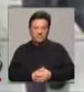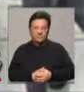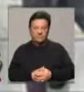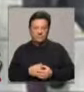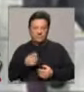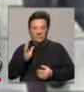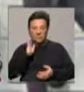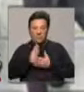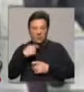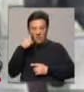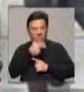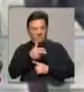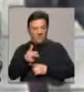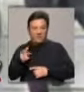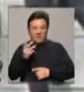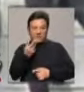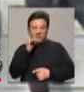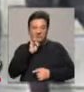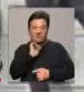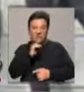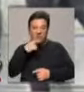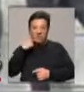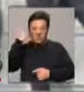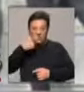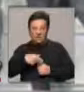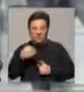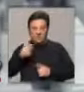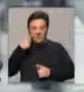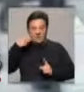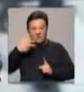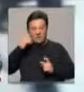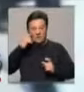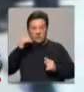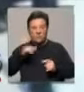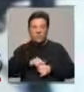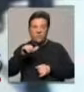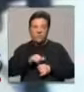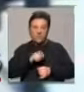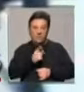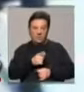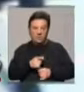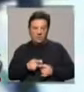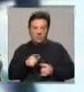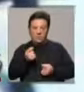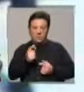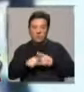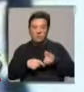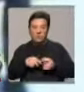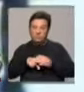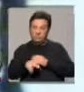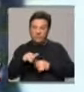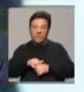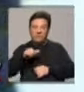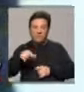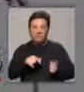são as últimas imagens das três raparigas de Londres foram tiradas pelas câmaras de segurança do aeroporto de getlic pouco depois entraram no avião